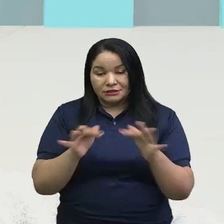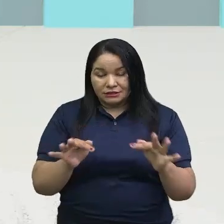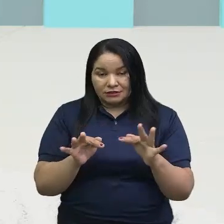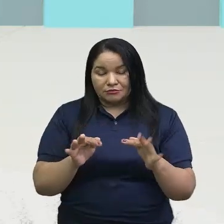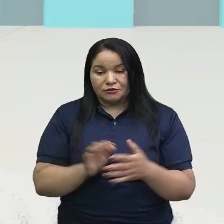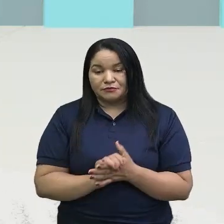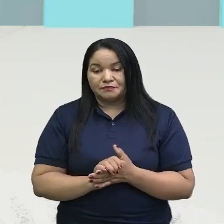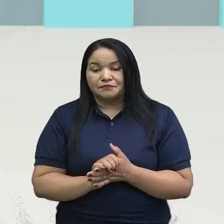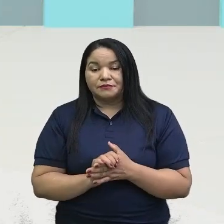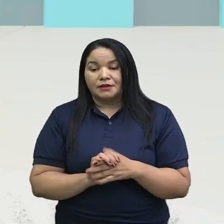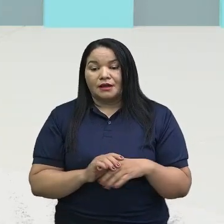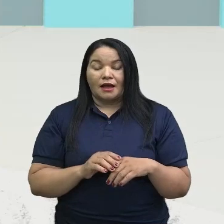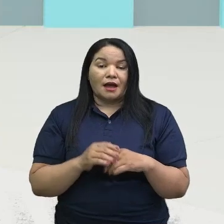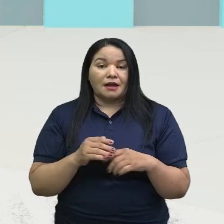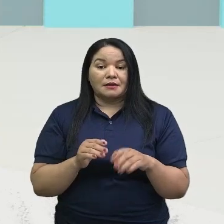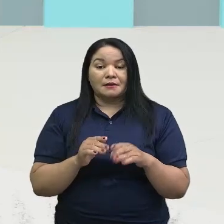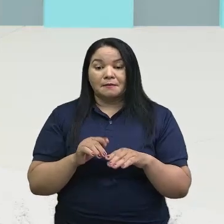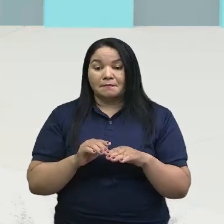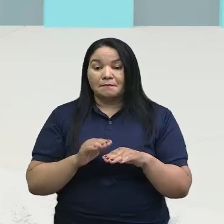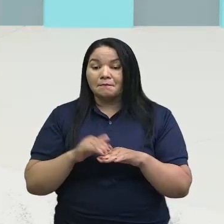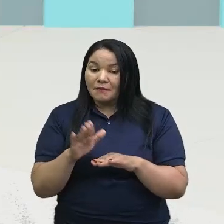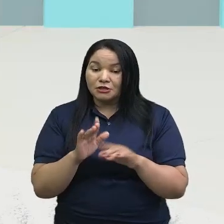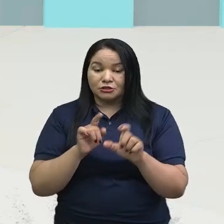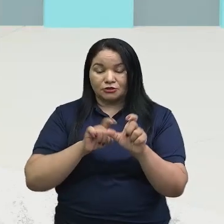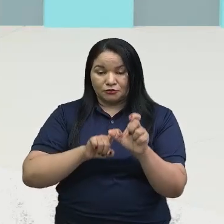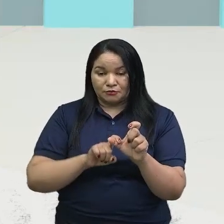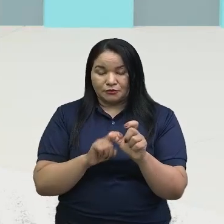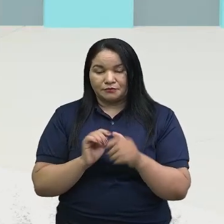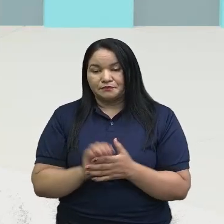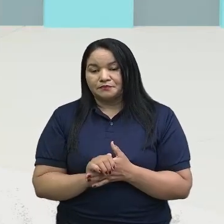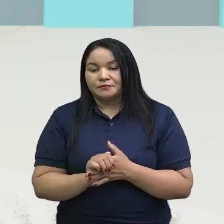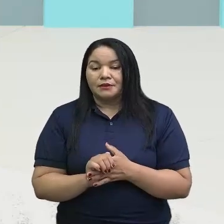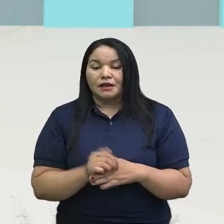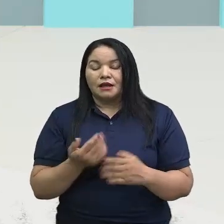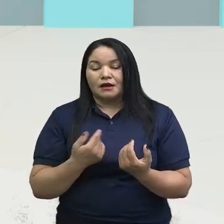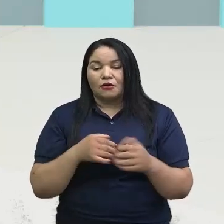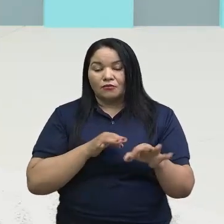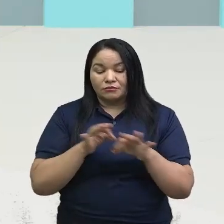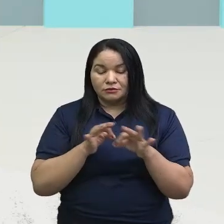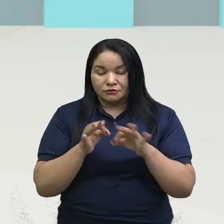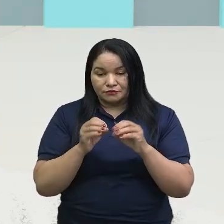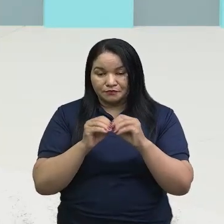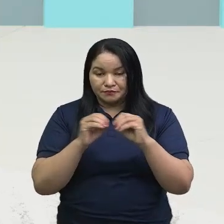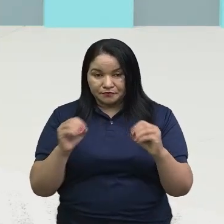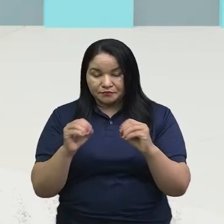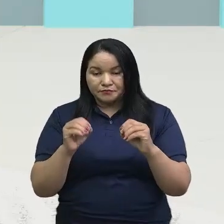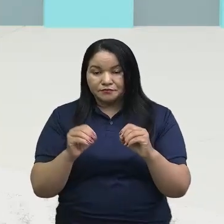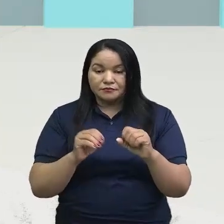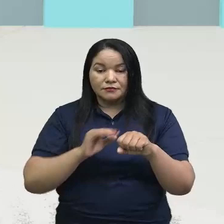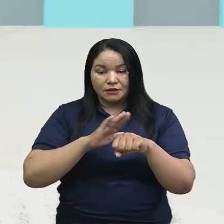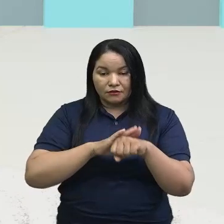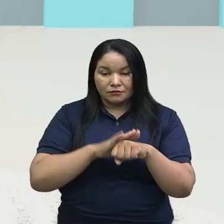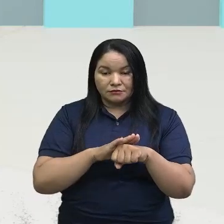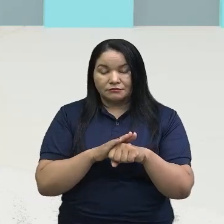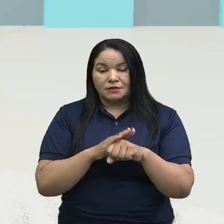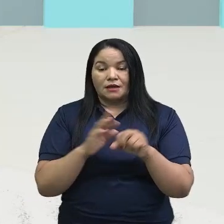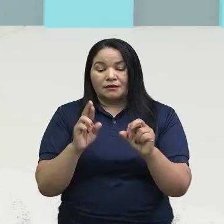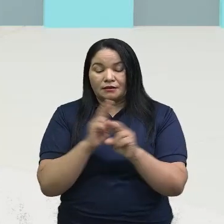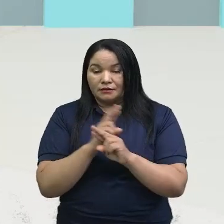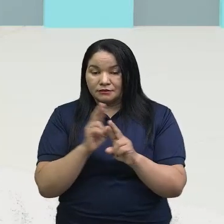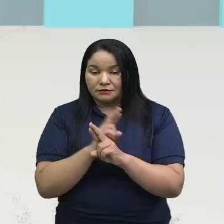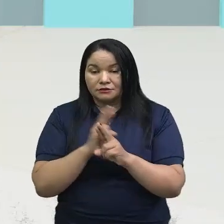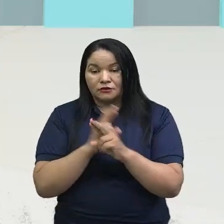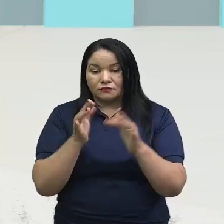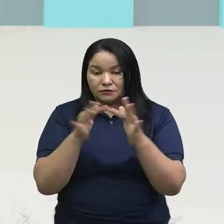subordinadas. Então, aqui observe o seguinte, que elas são orações coordenadas, que estabelecem as relações